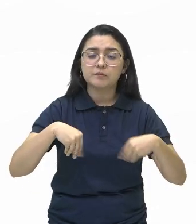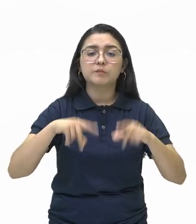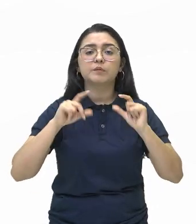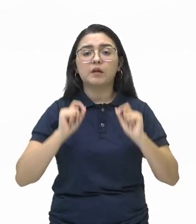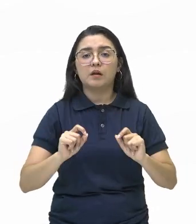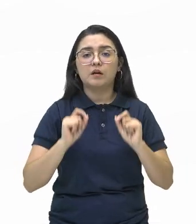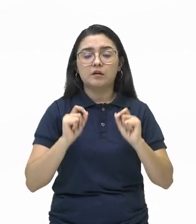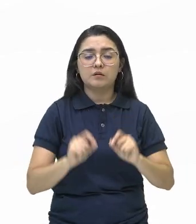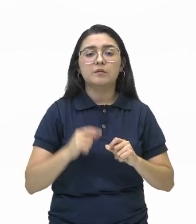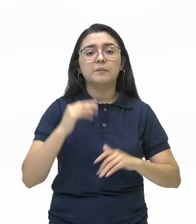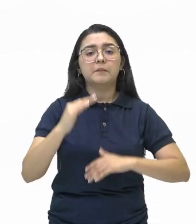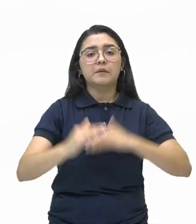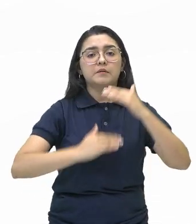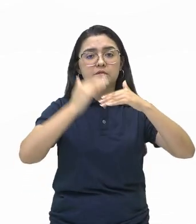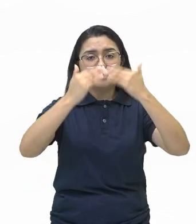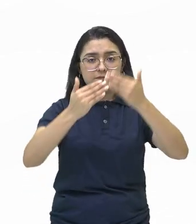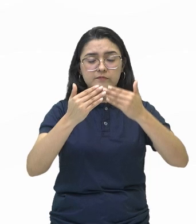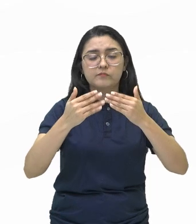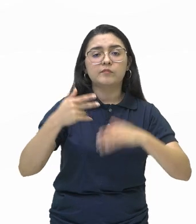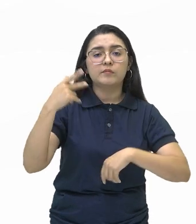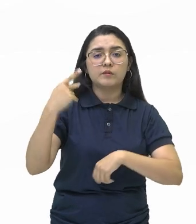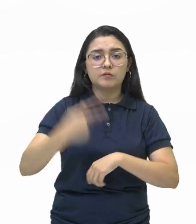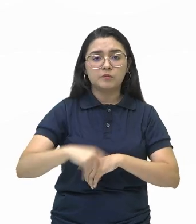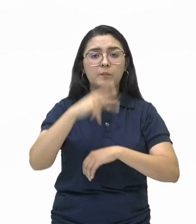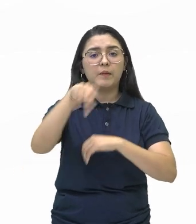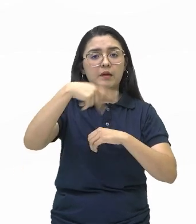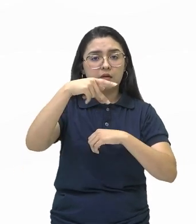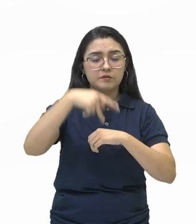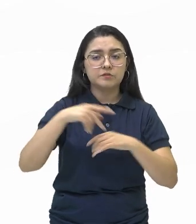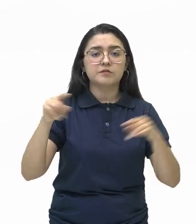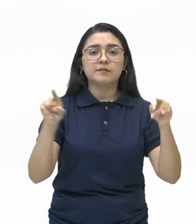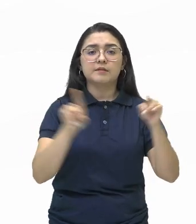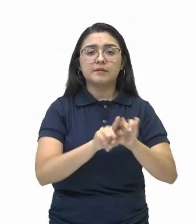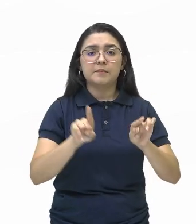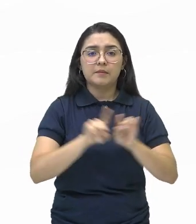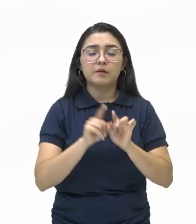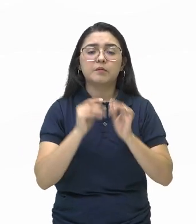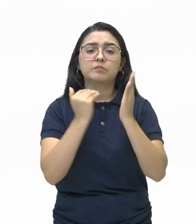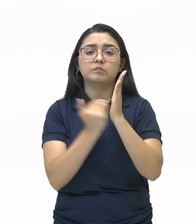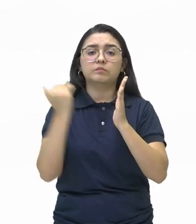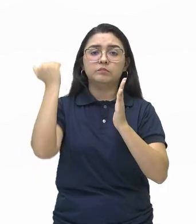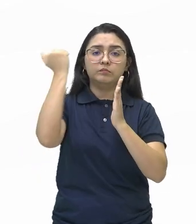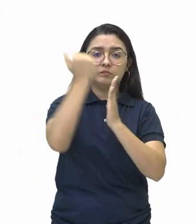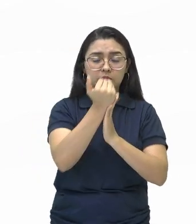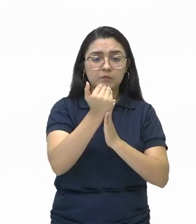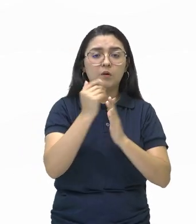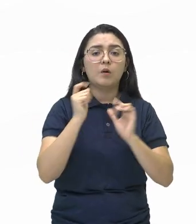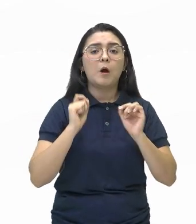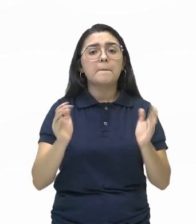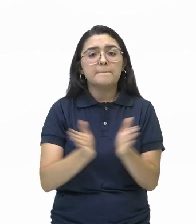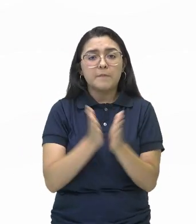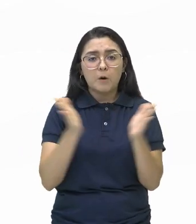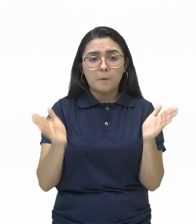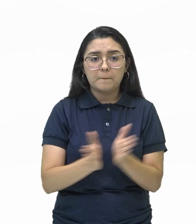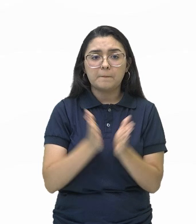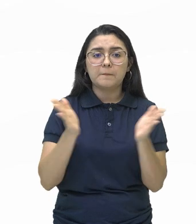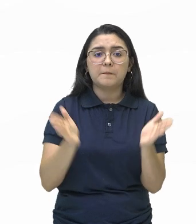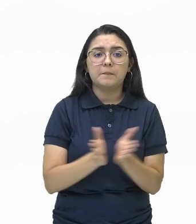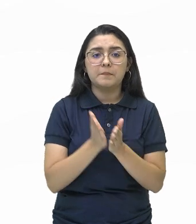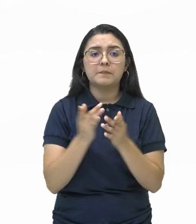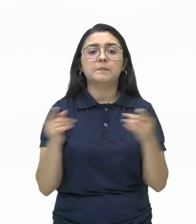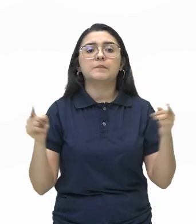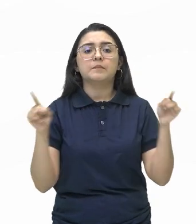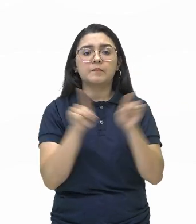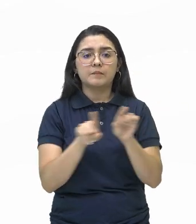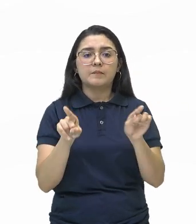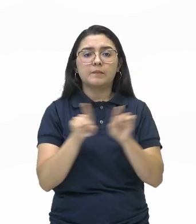para o desenvolvimento do país, acaba acontecendo também o aumento da pobreza, acaba acontecendo o que